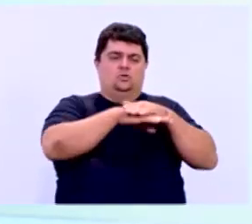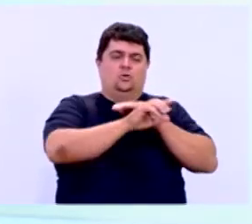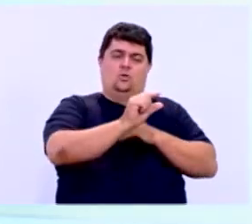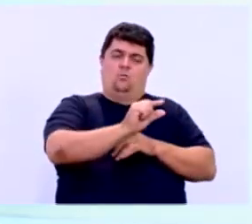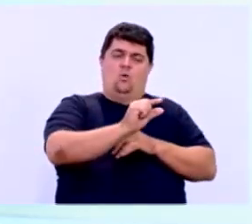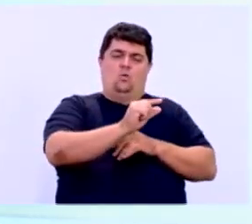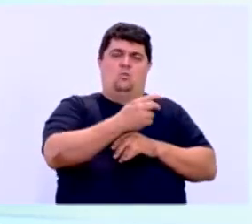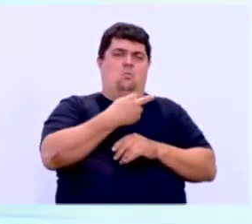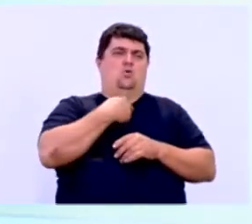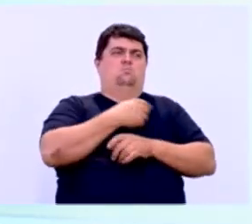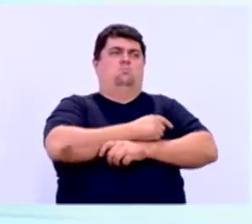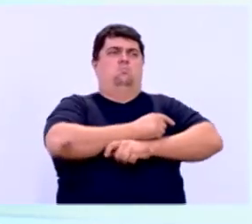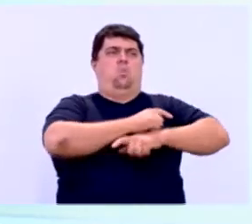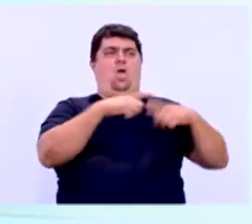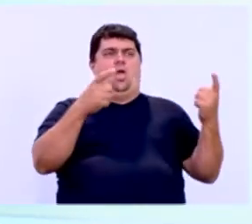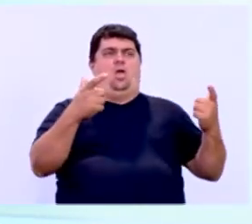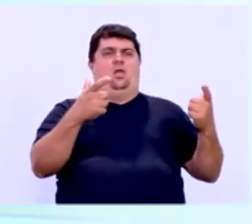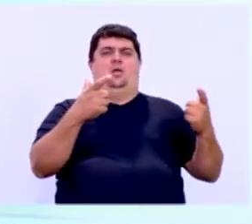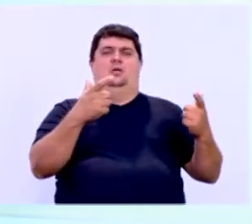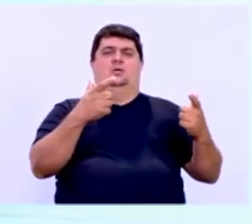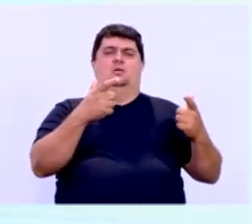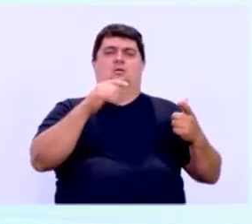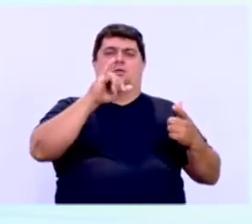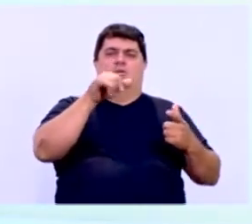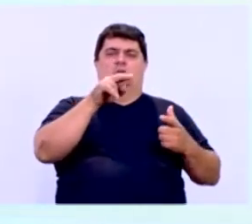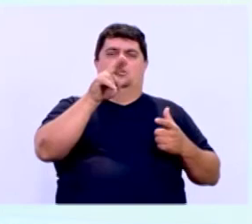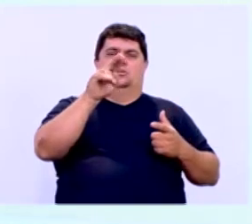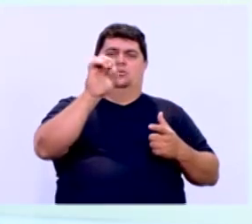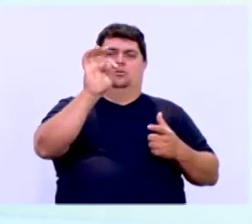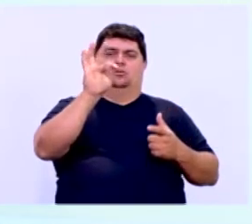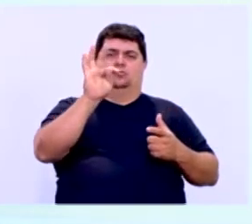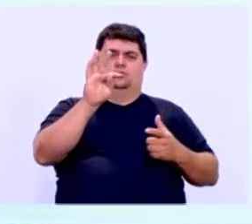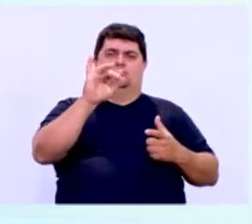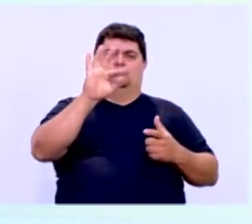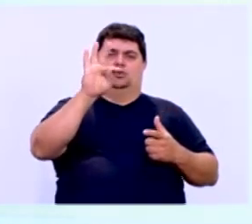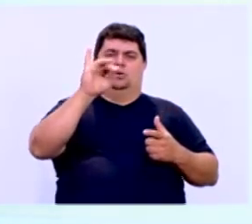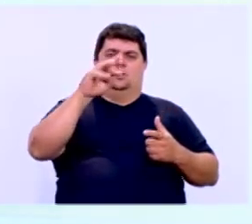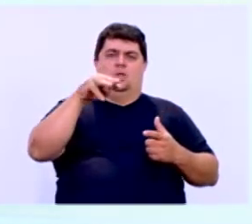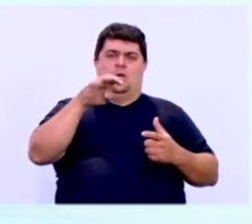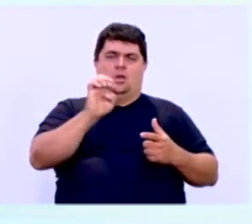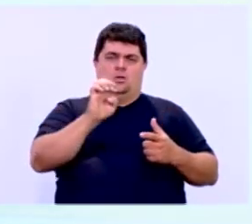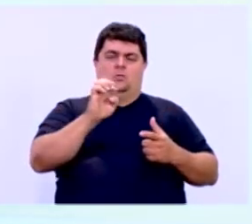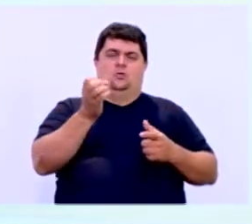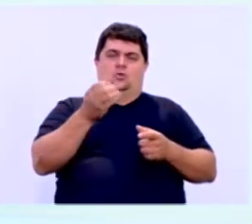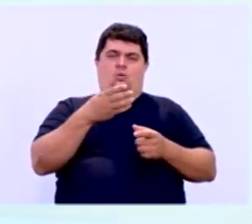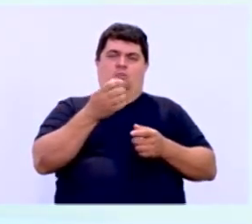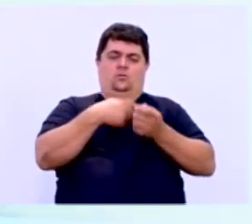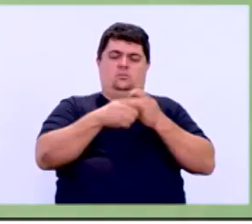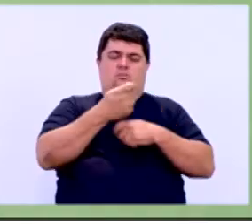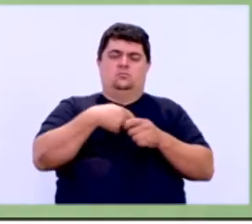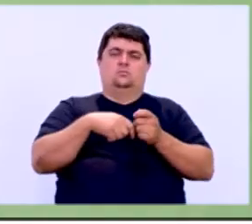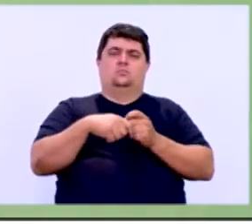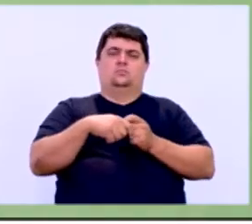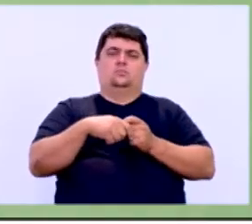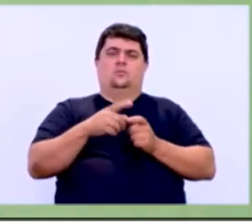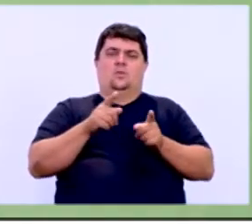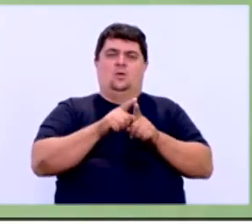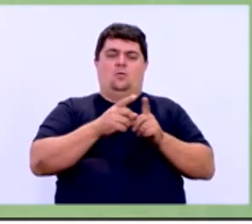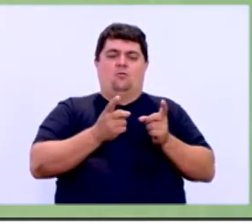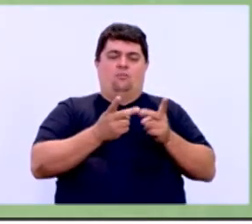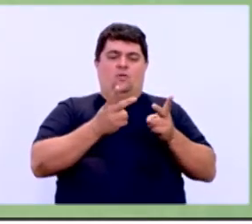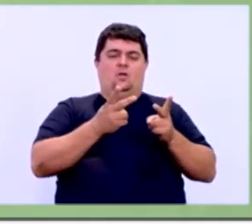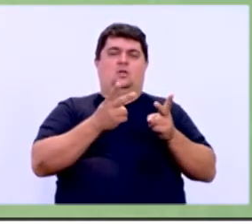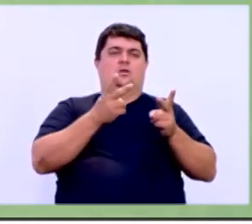estoque, né, utilizando aí as ferramentas como o Just in Time que nós conversamos aqui, tá? A venda de